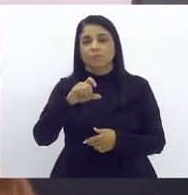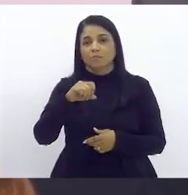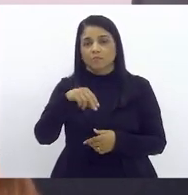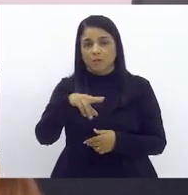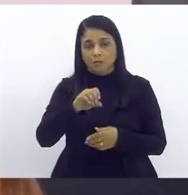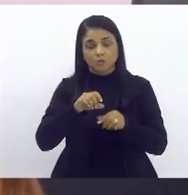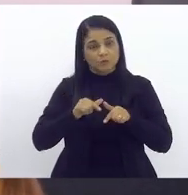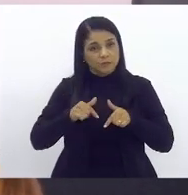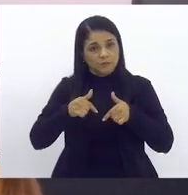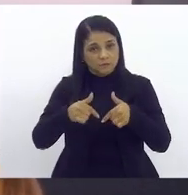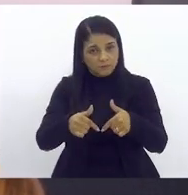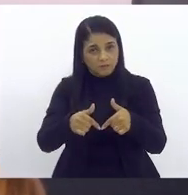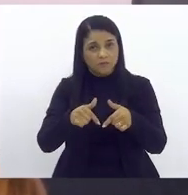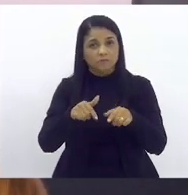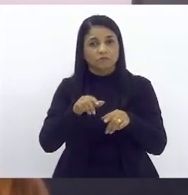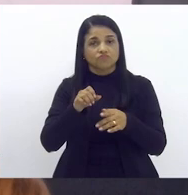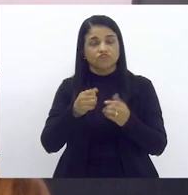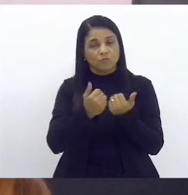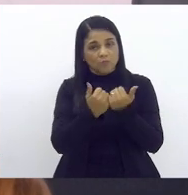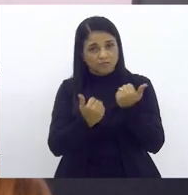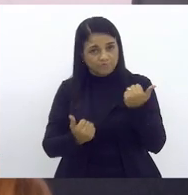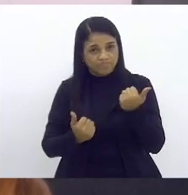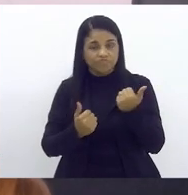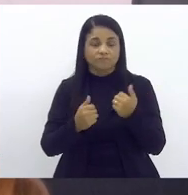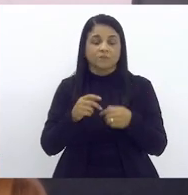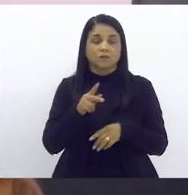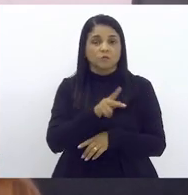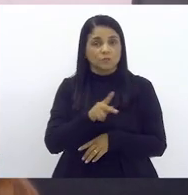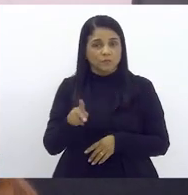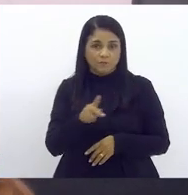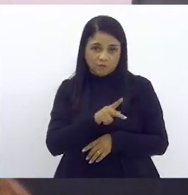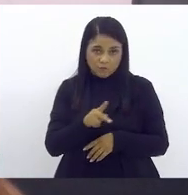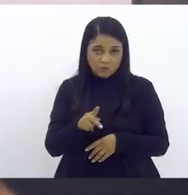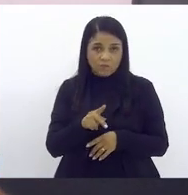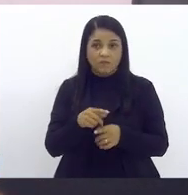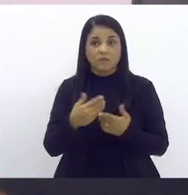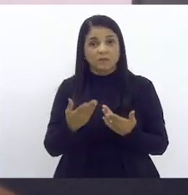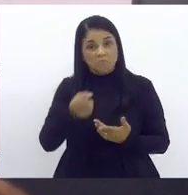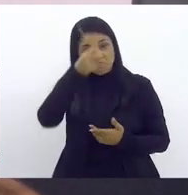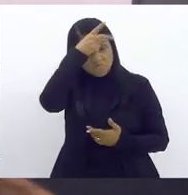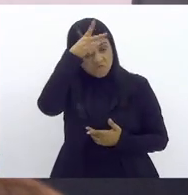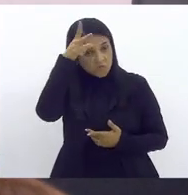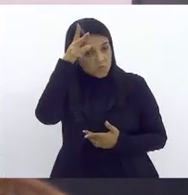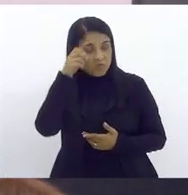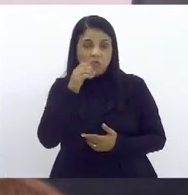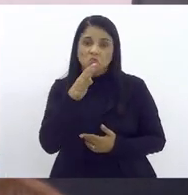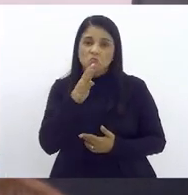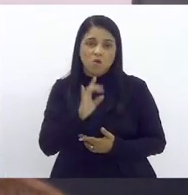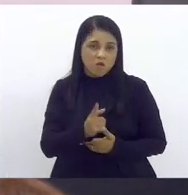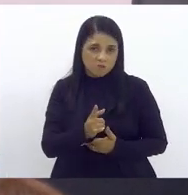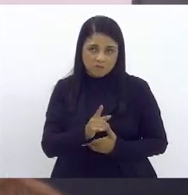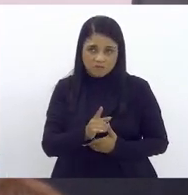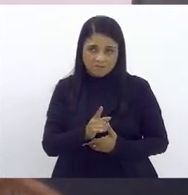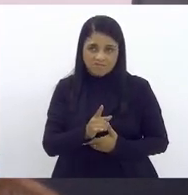são atribuições próprias de docente, de professor. Porém, a prefeitura não reconhece,